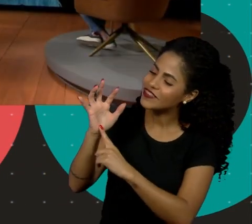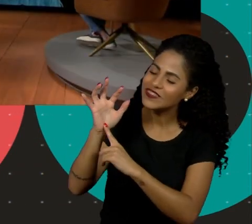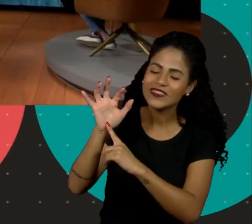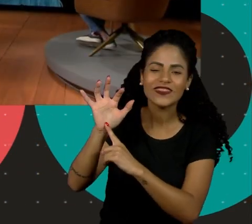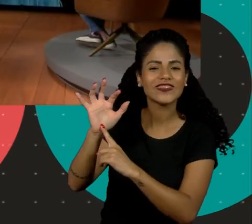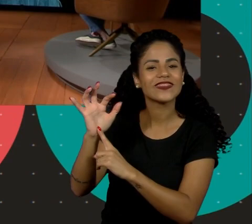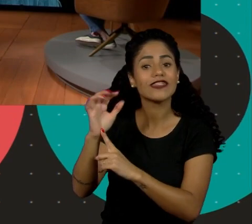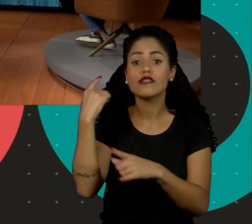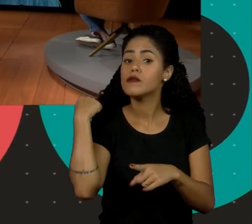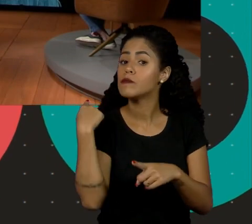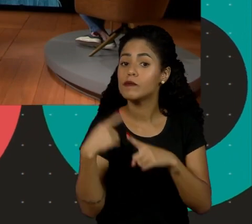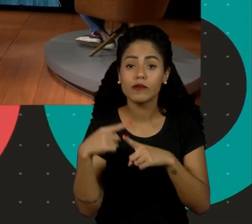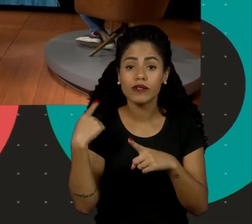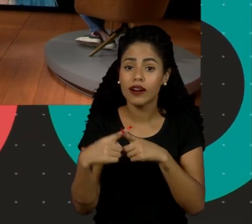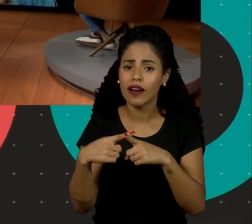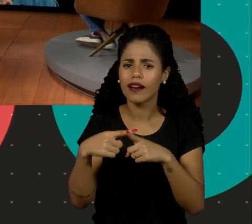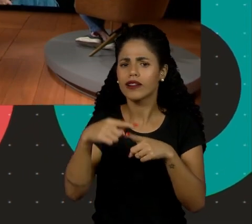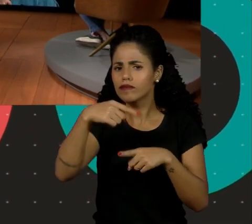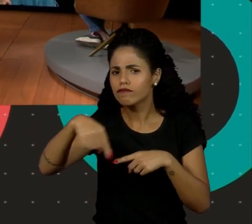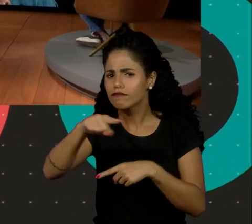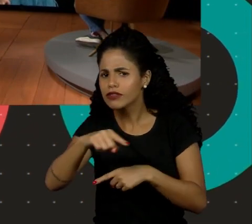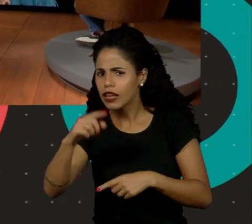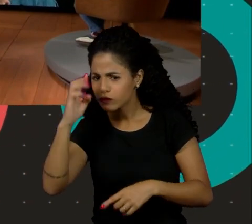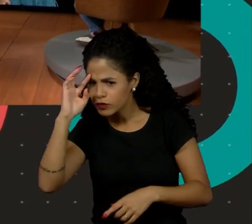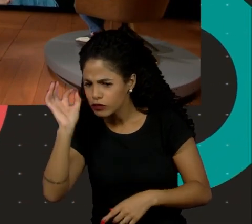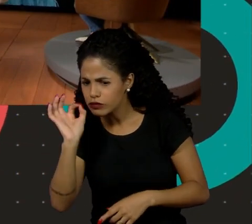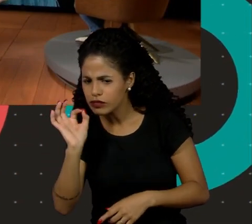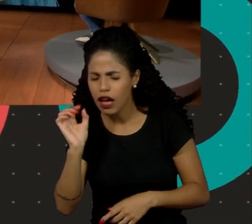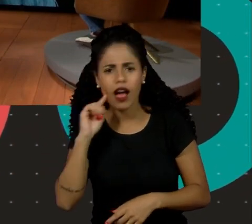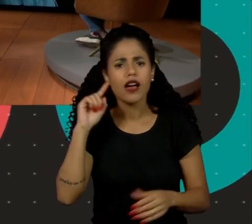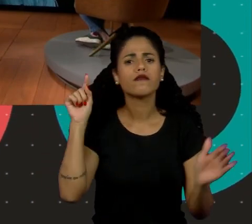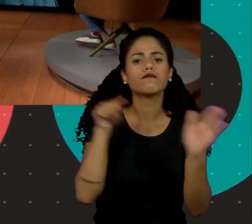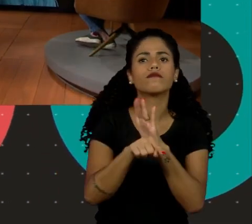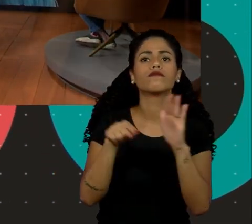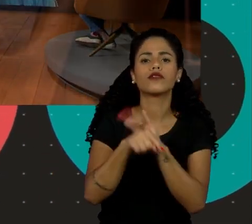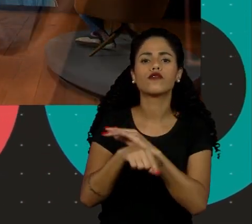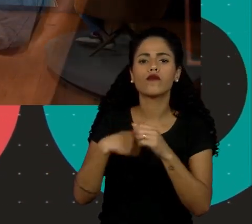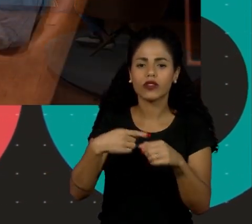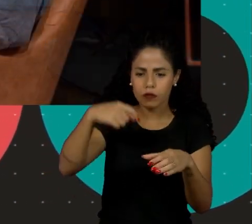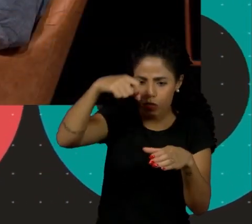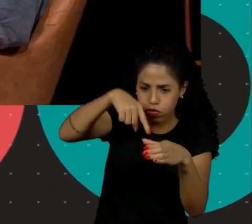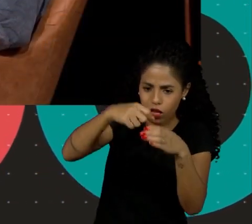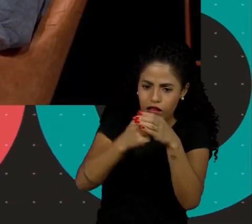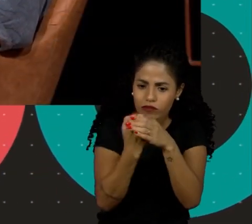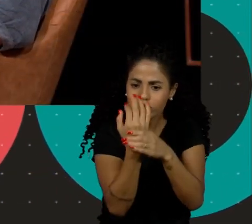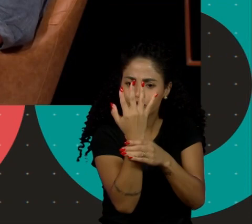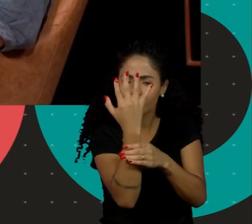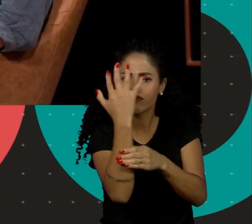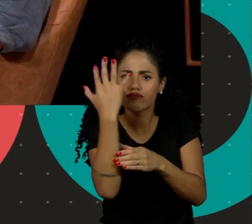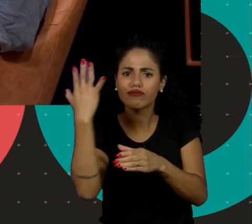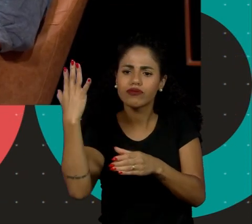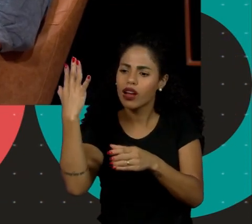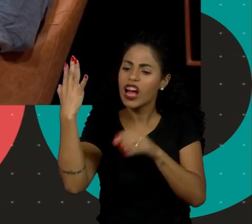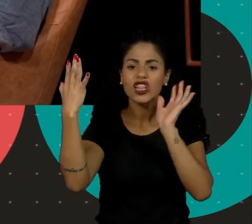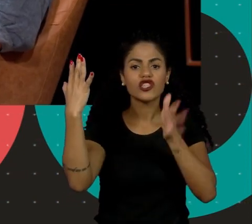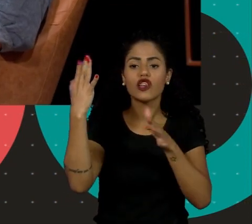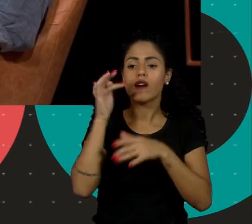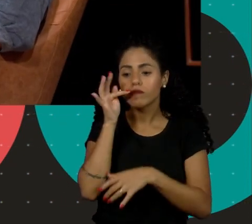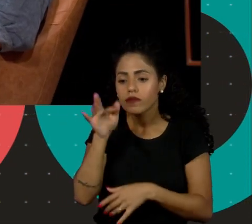girassóis. Porque ninguém pergunta do adubo quando vê a flor.